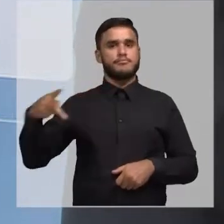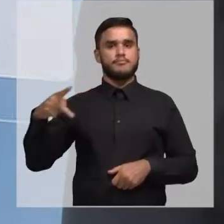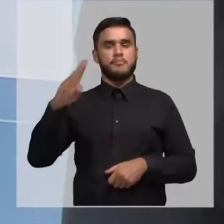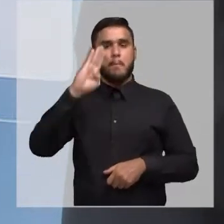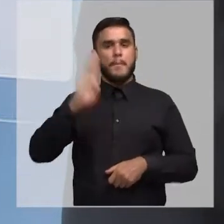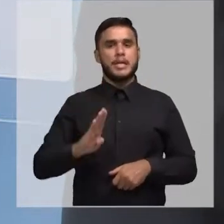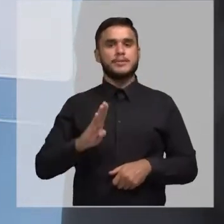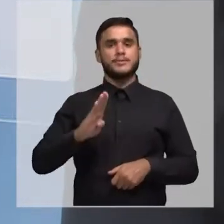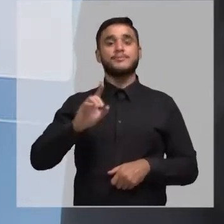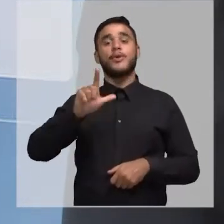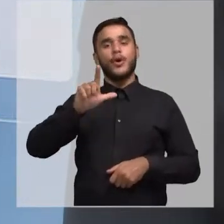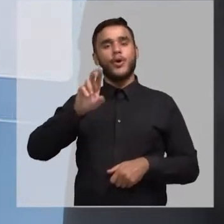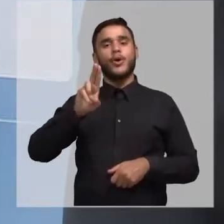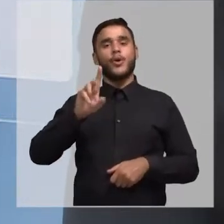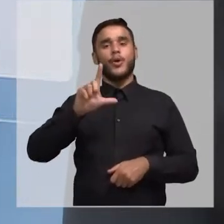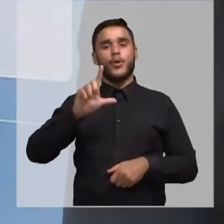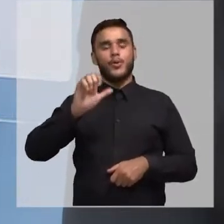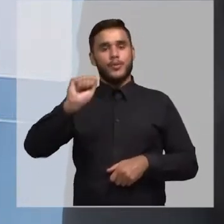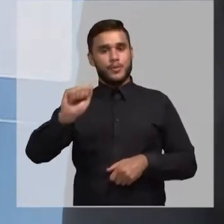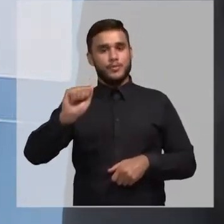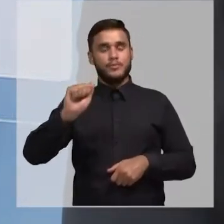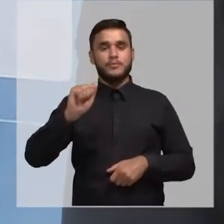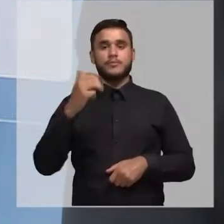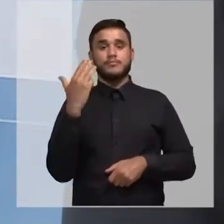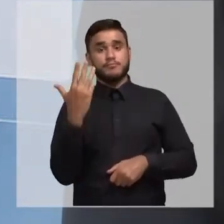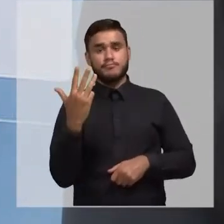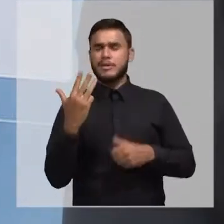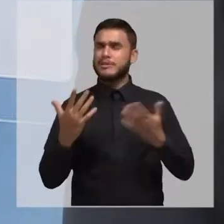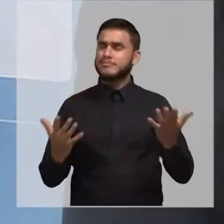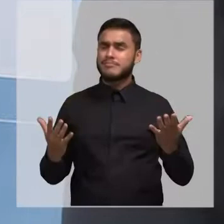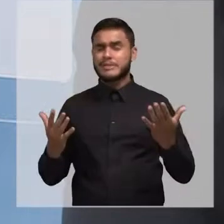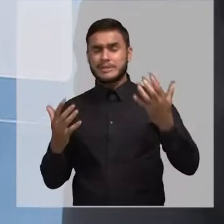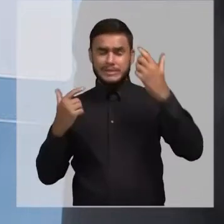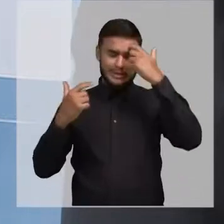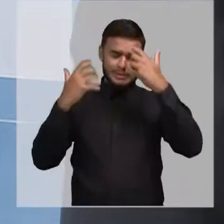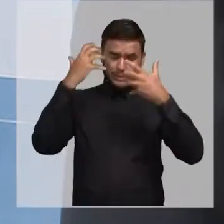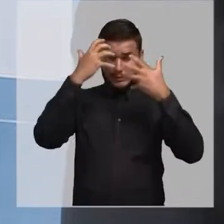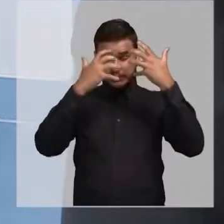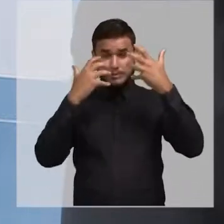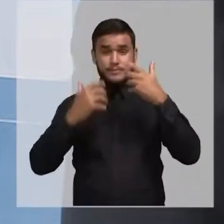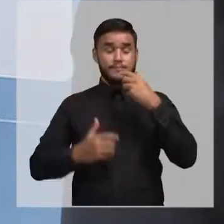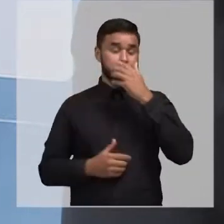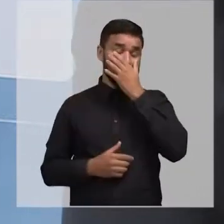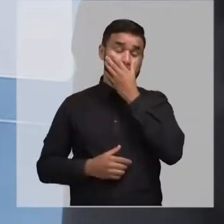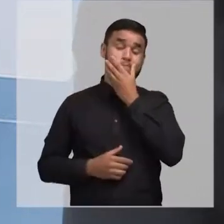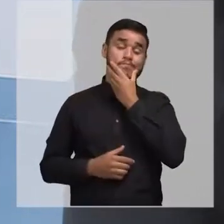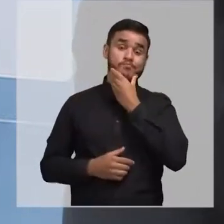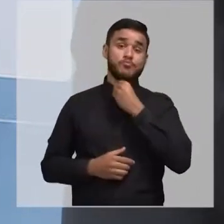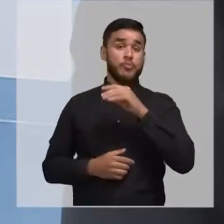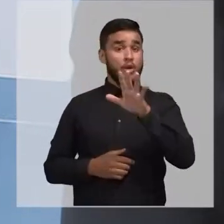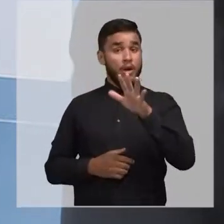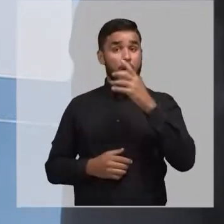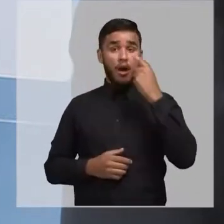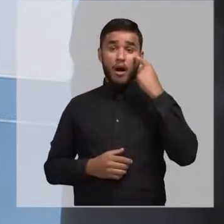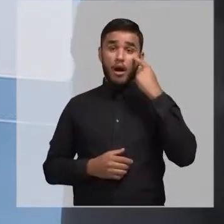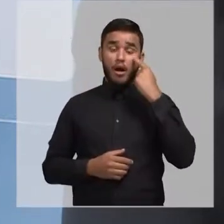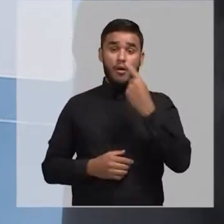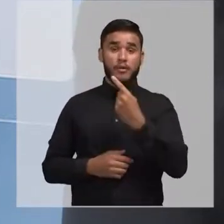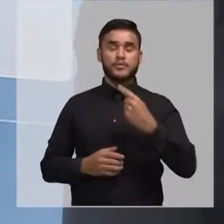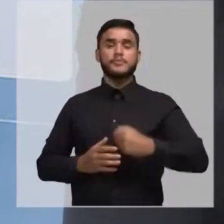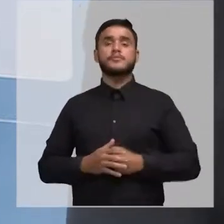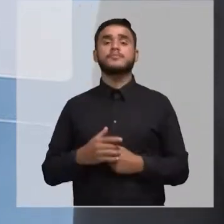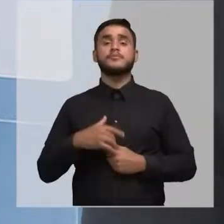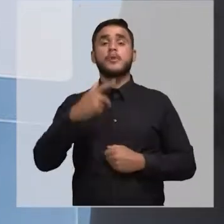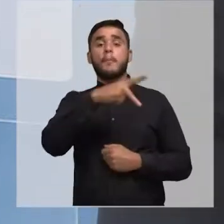leva muita confusão na cabeça do eleitor. E segurança jurídica. Inclusive, o próximo-presidente do Supremo Tribunal Federal, Dias